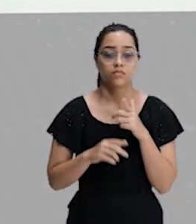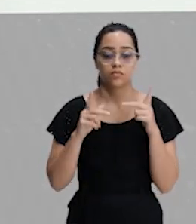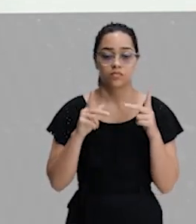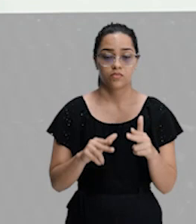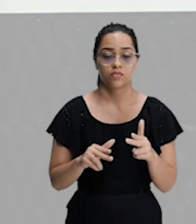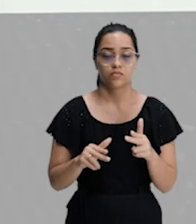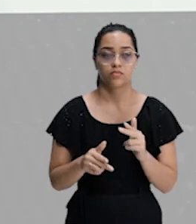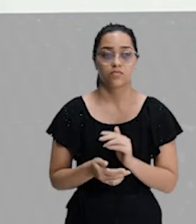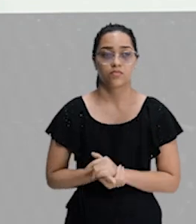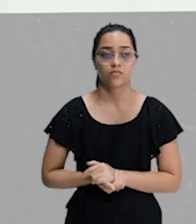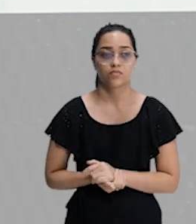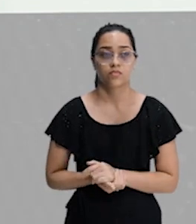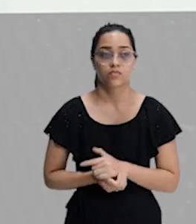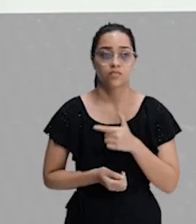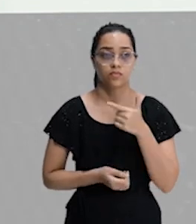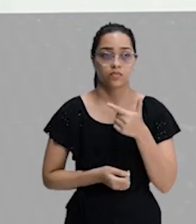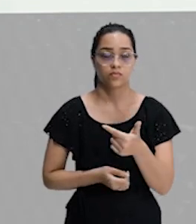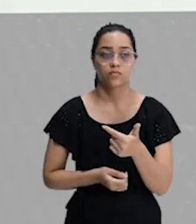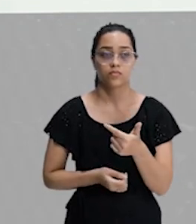ser igual a